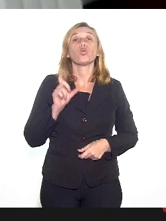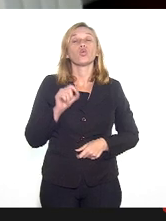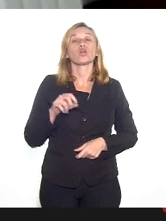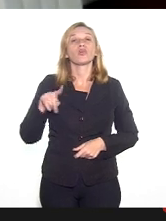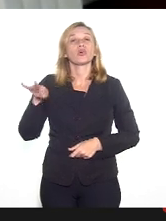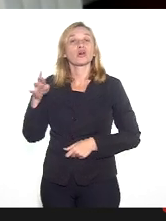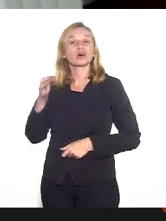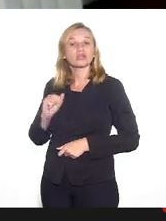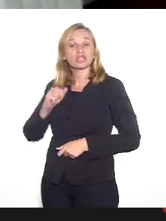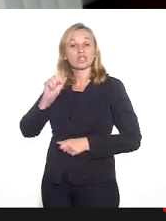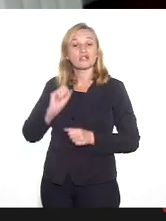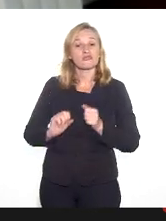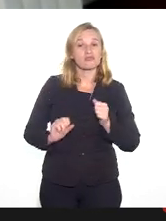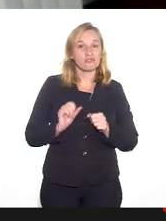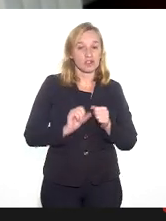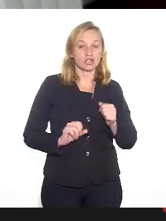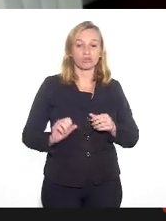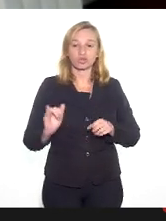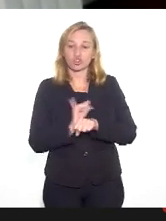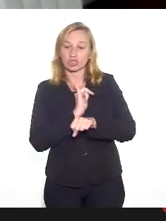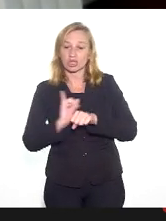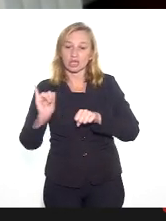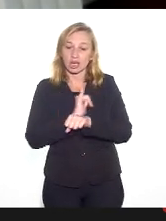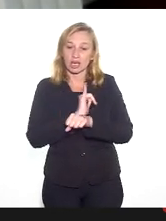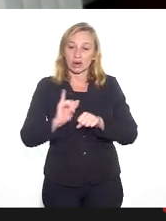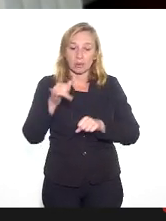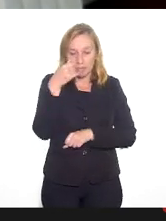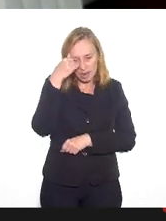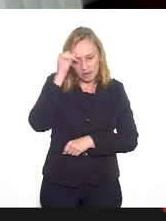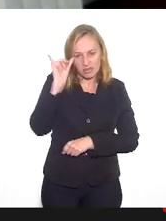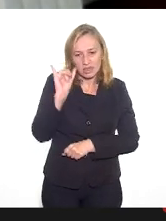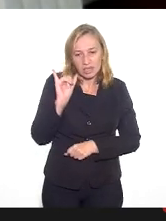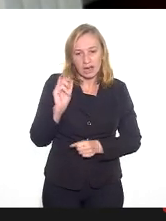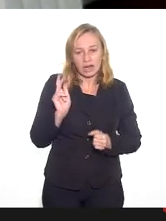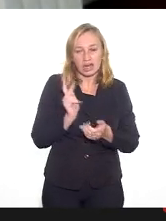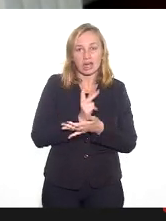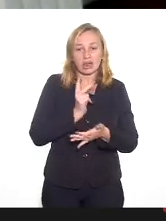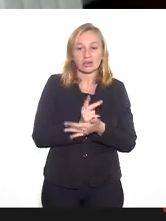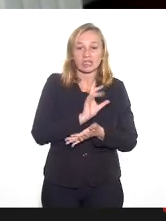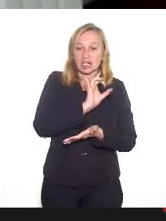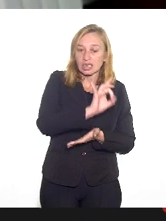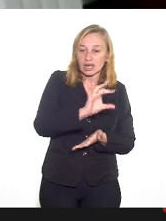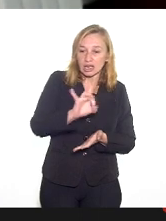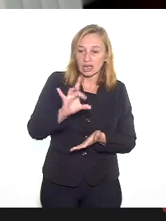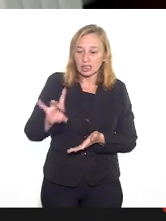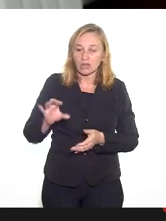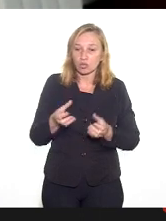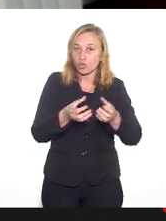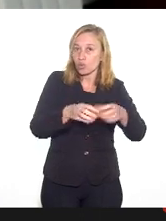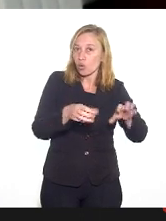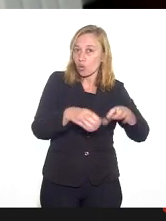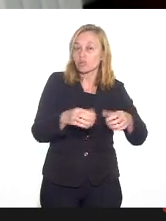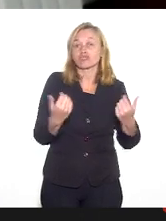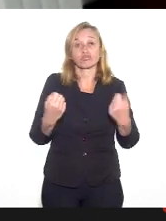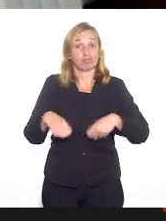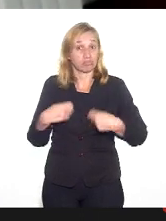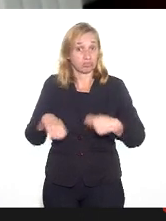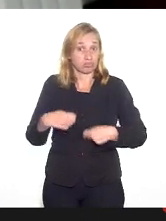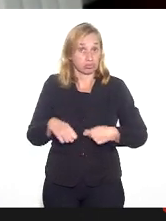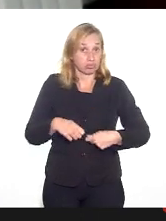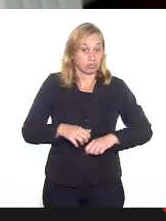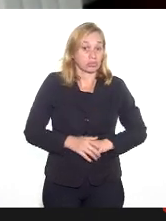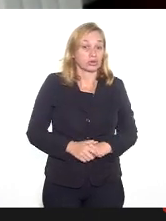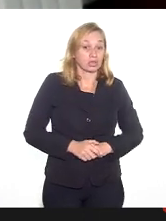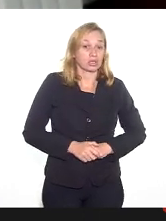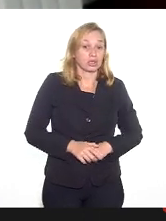Procuradoria fez como cautela para evitar distorções é que cada um desses concursos que precise